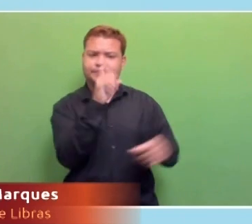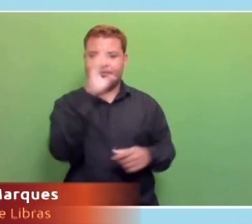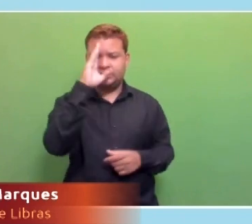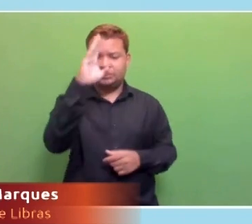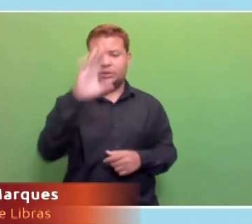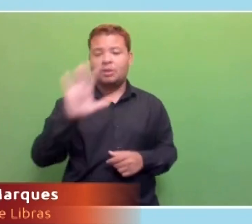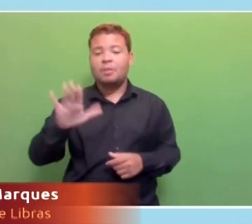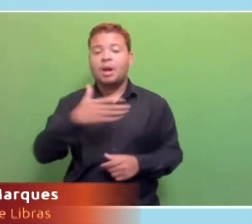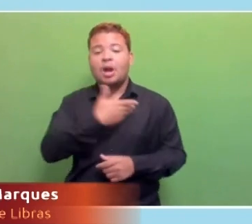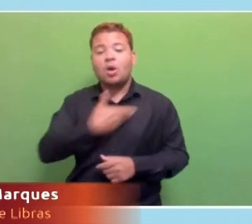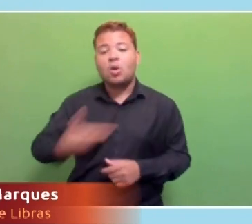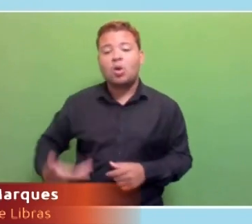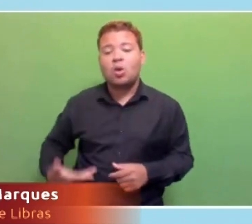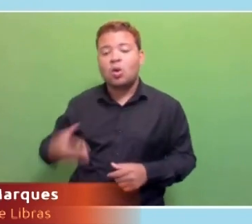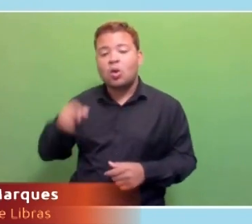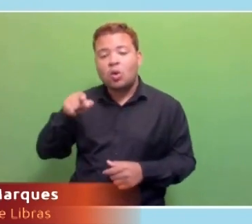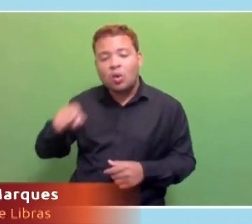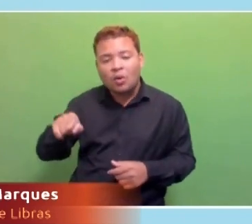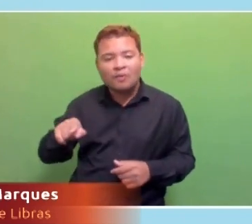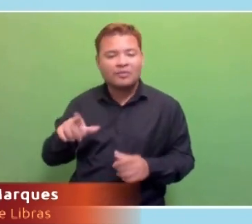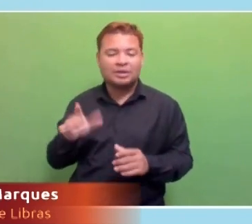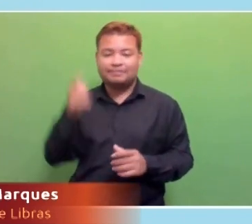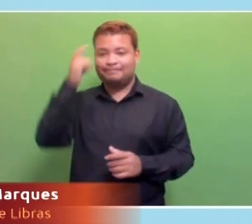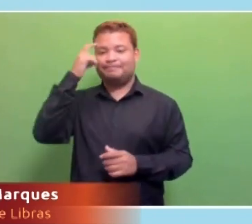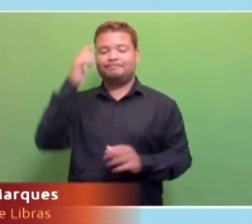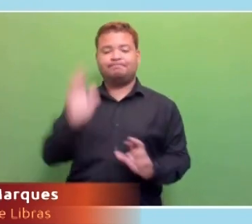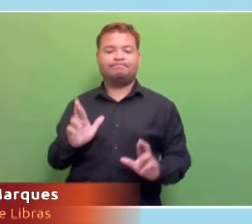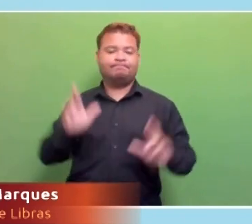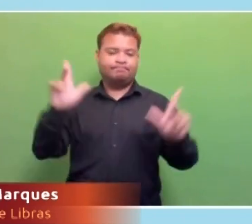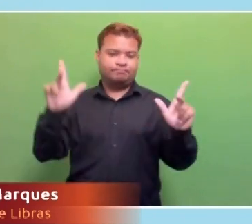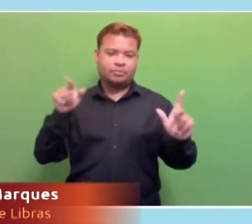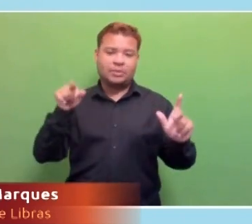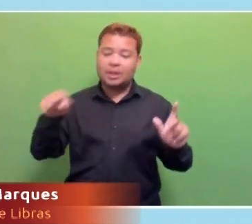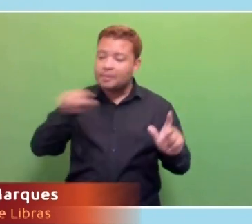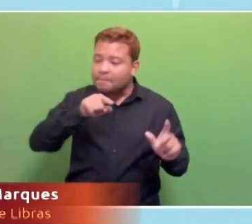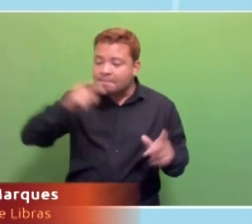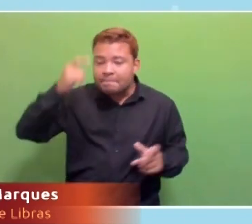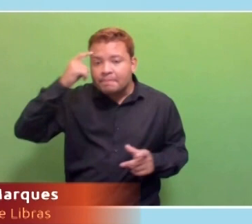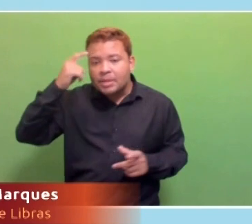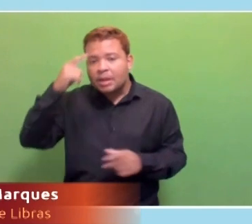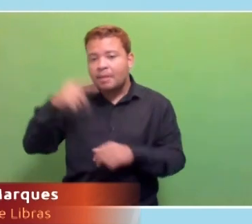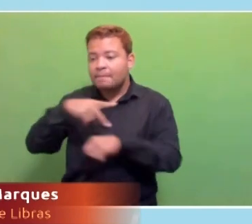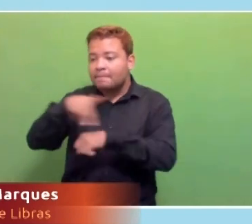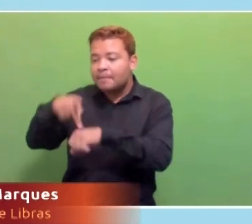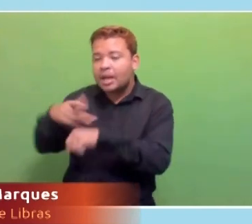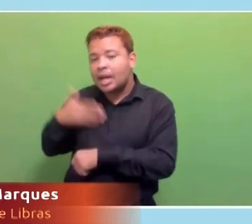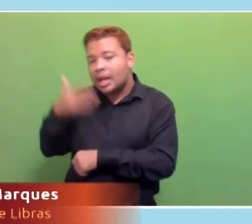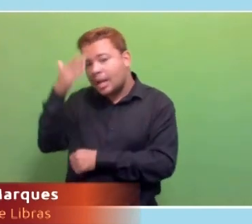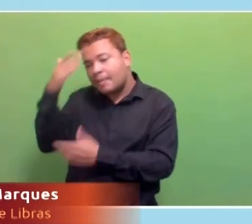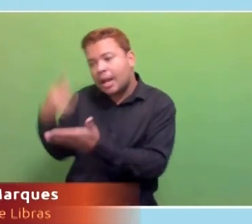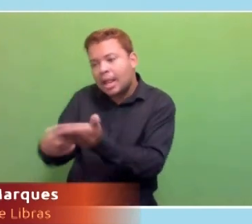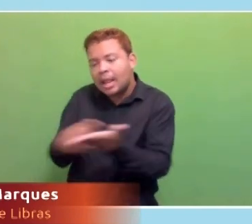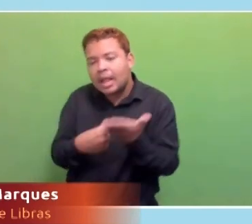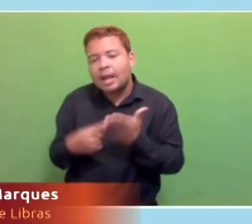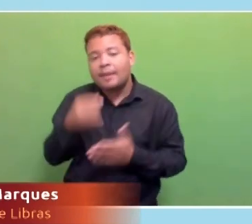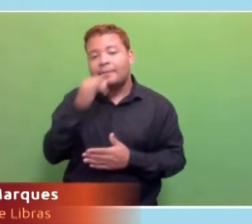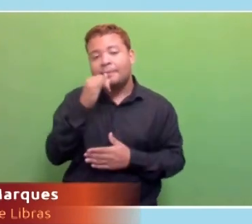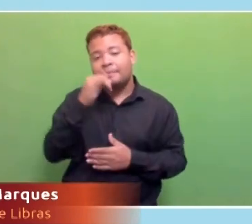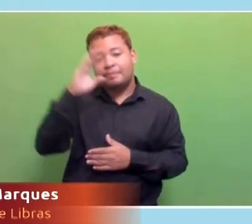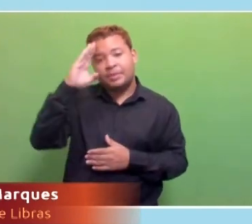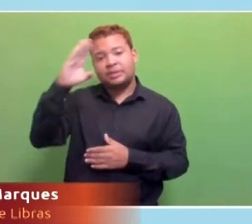professor Mateus mencionou também a possibilidade de acordos entre vários países árabes, sobretudo a Arábia Saudita e